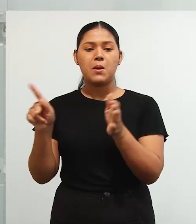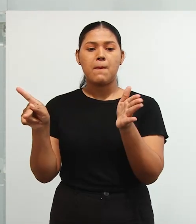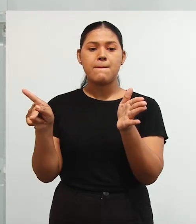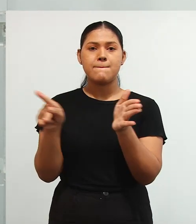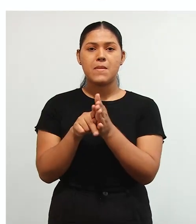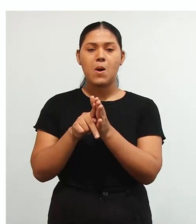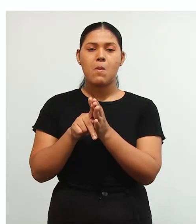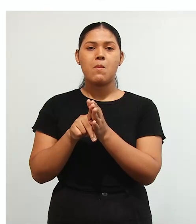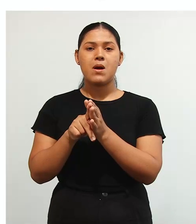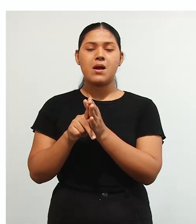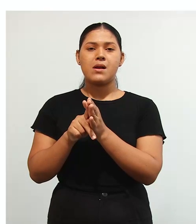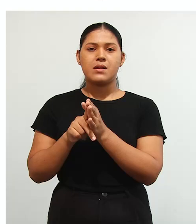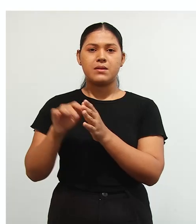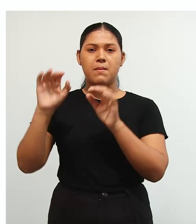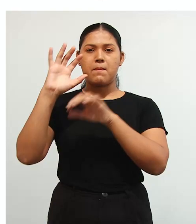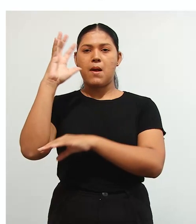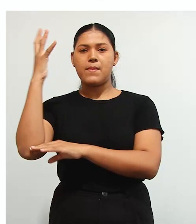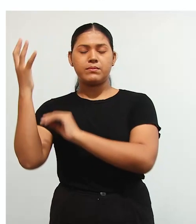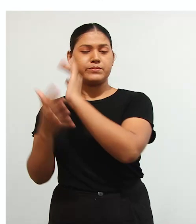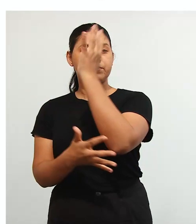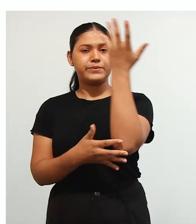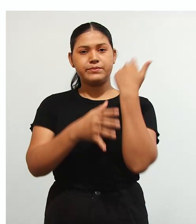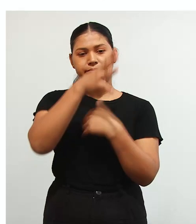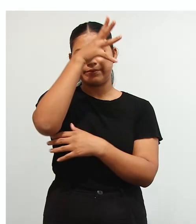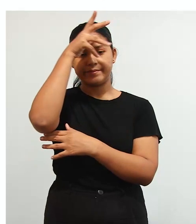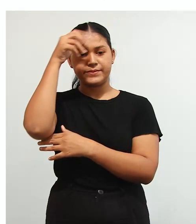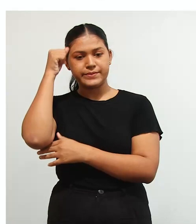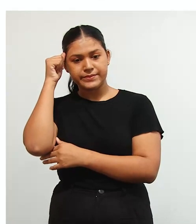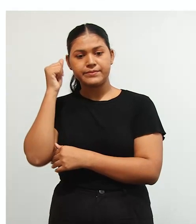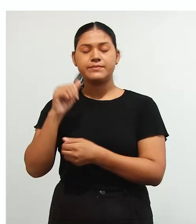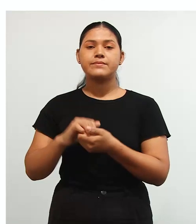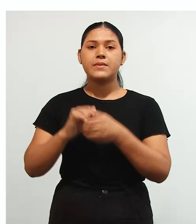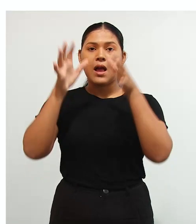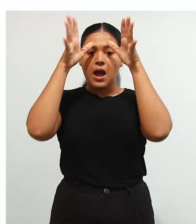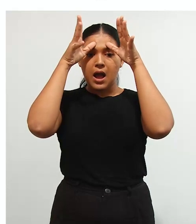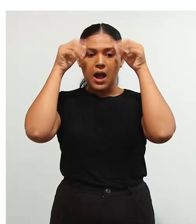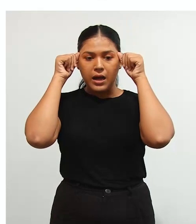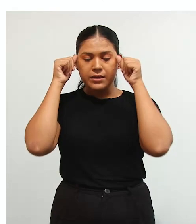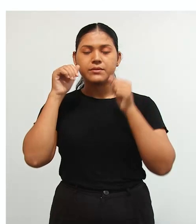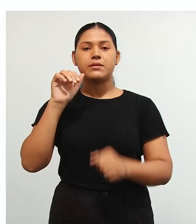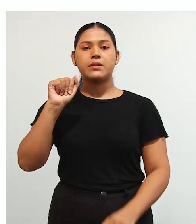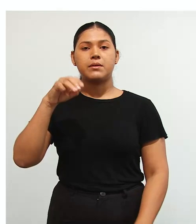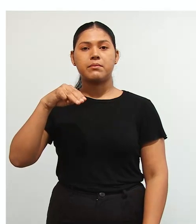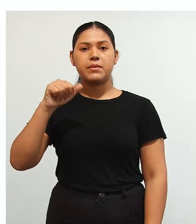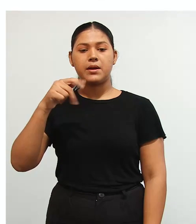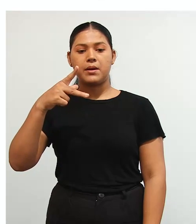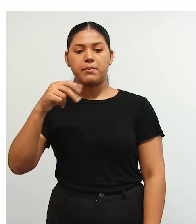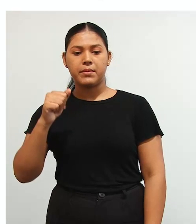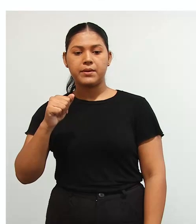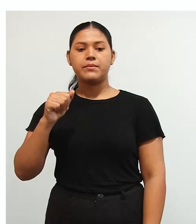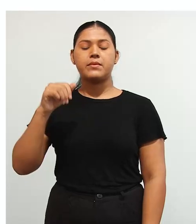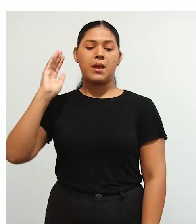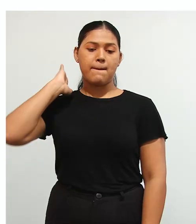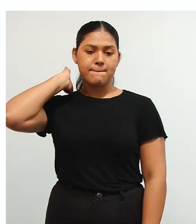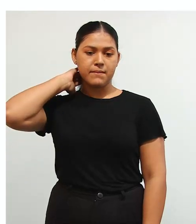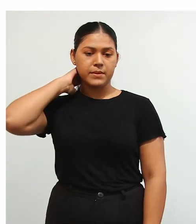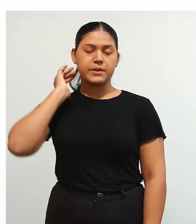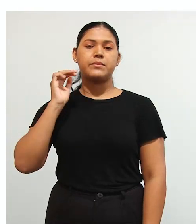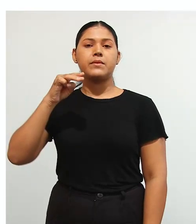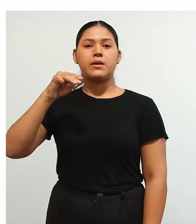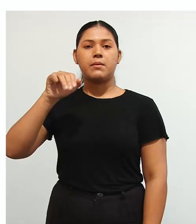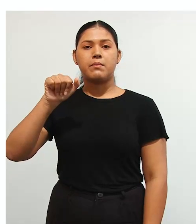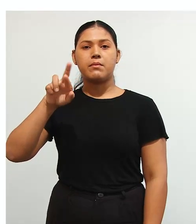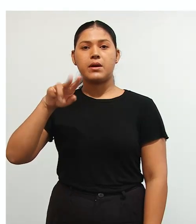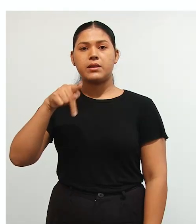Legal? Vamos lá, aqui no slide? Então tá aqui, ó. Acre, Amazonas, Amapá, Maranhão, Mato Grosso, Pará,